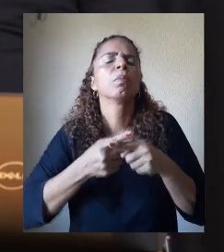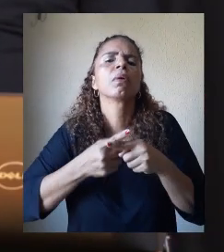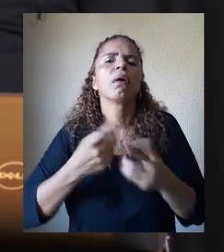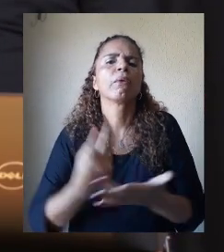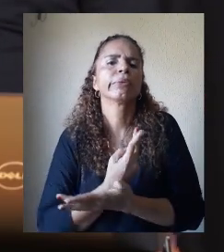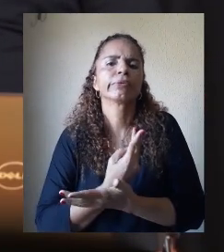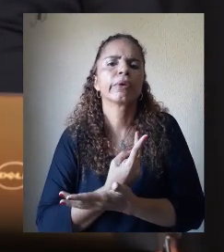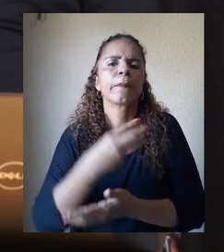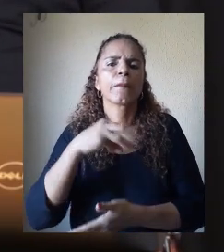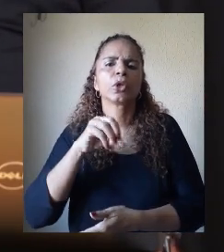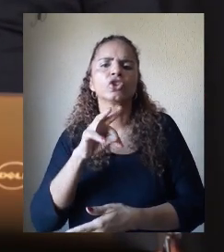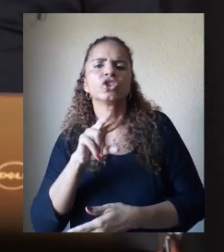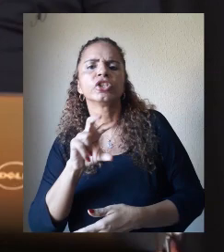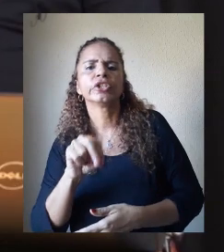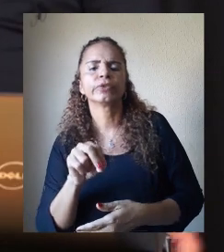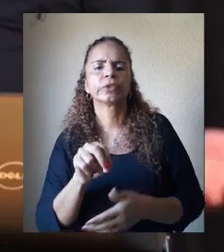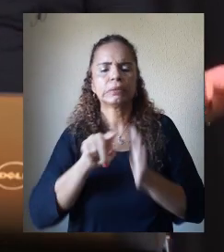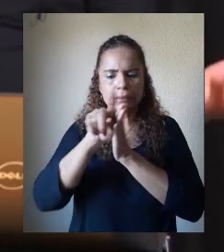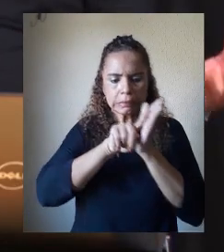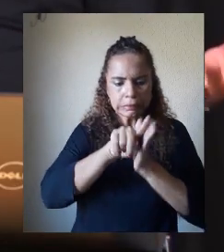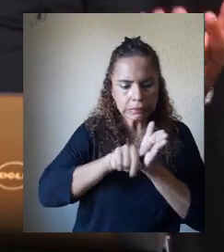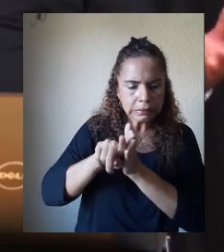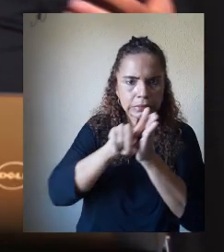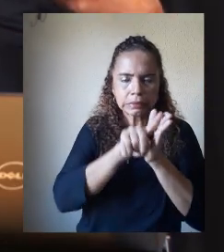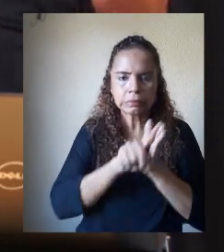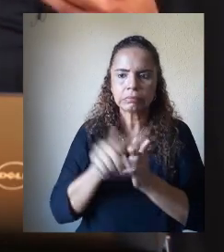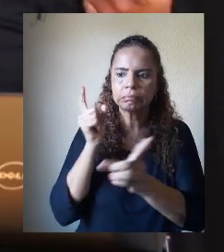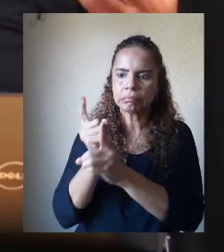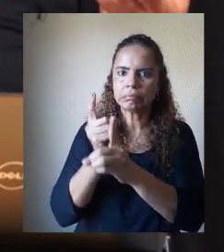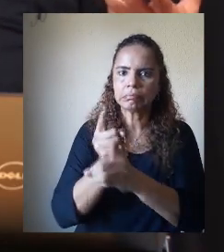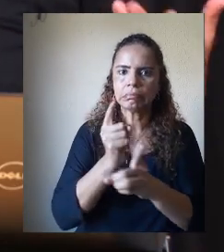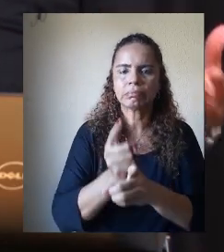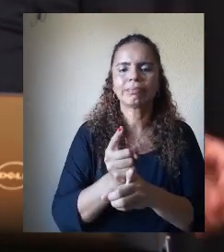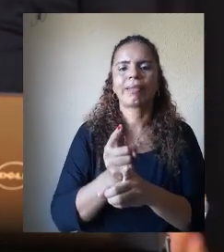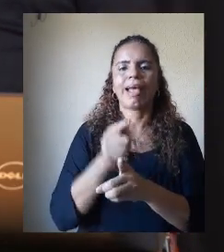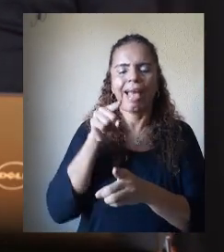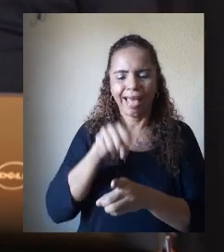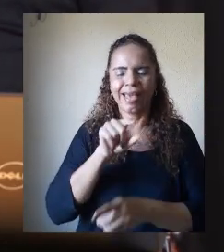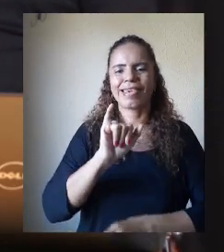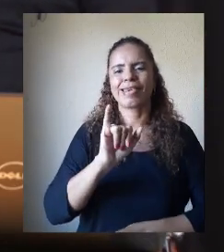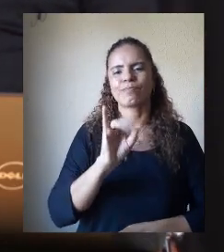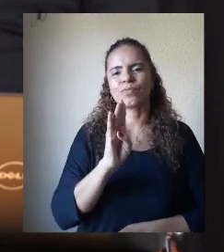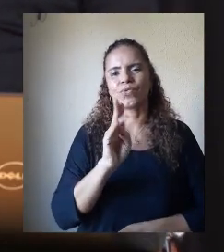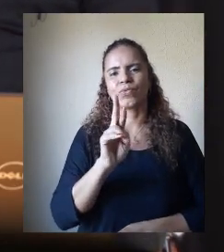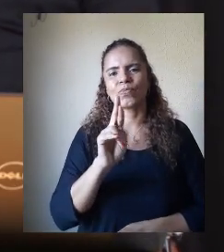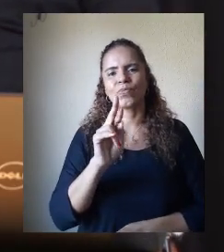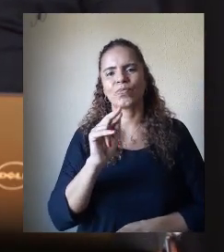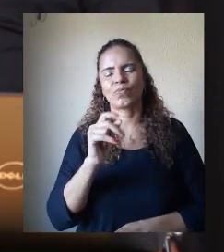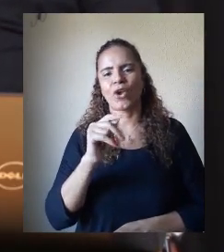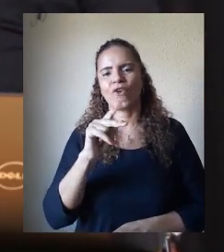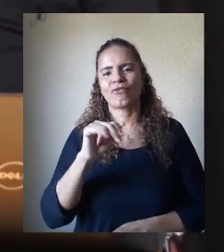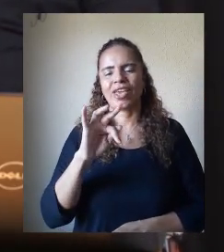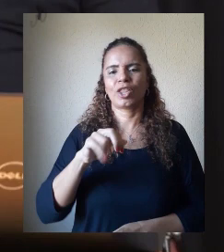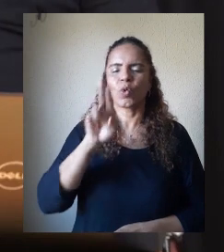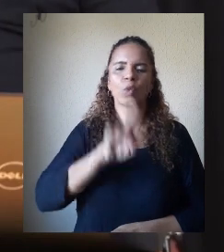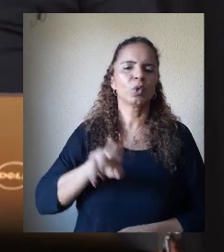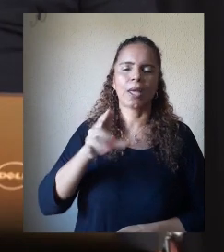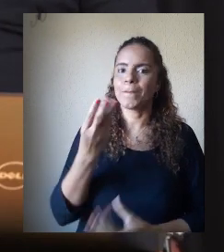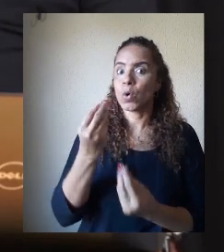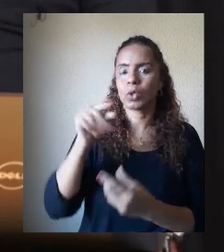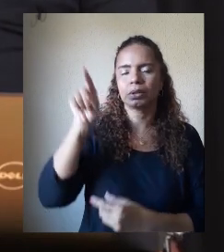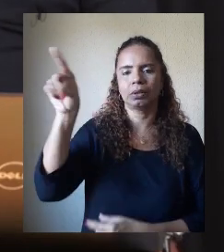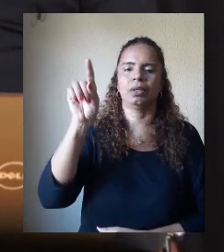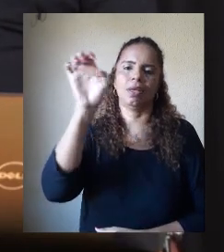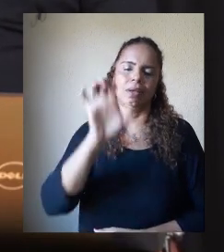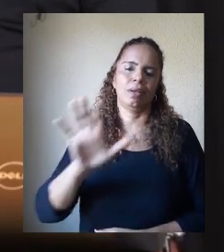principal, mas depois os mesmos estudos epidemiológicos comparando... É muito comum o ibuprofeno na Europa como um todo, né? Isso, mas a questão da idade não parece ser a resposta,